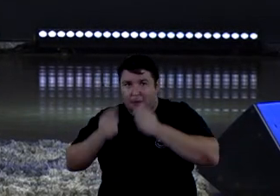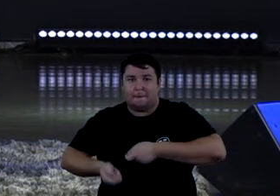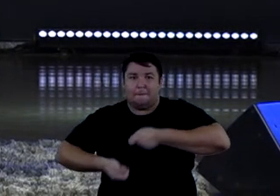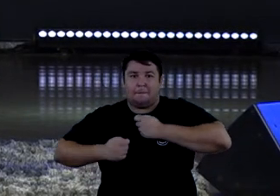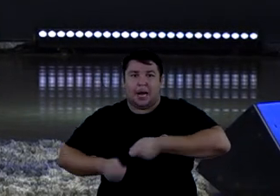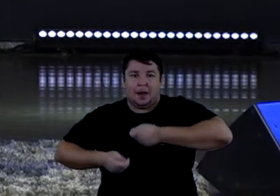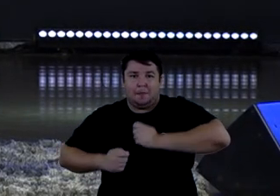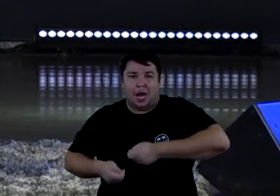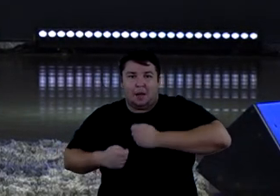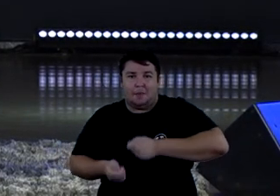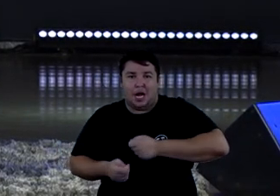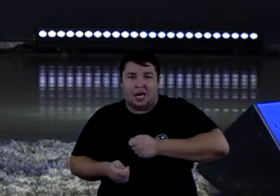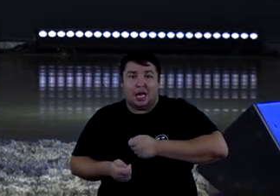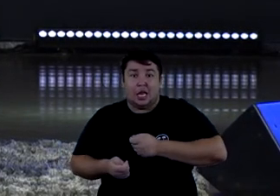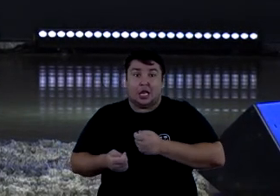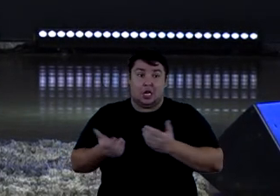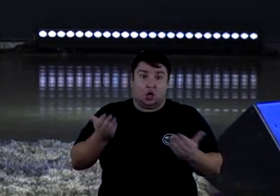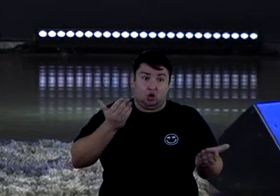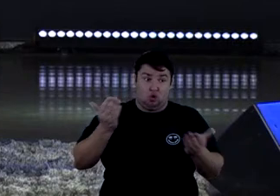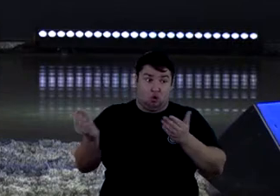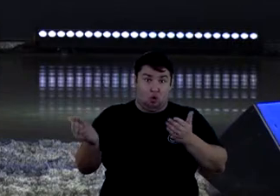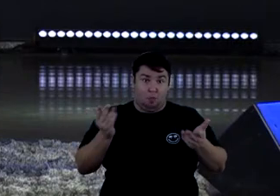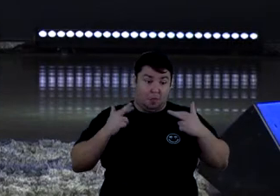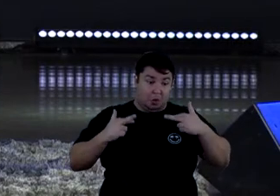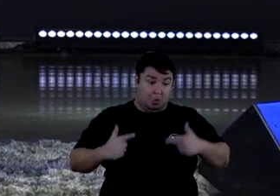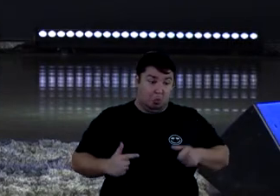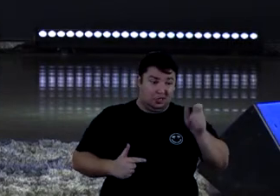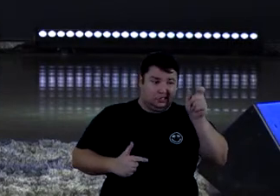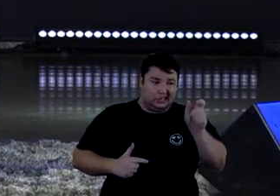Ele compara um ser humano, ele, o